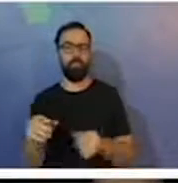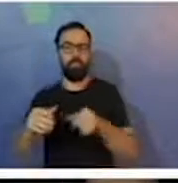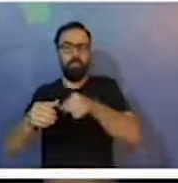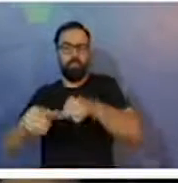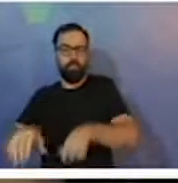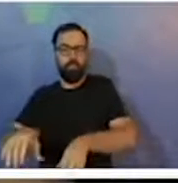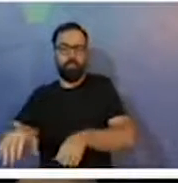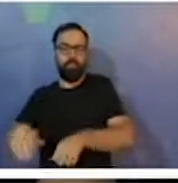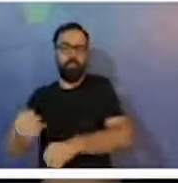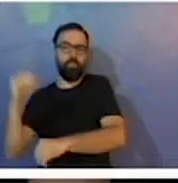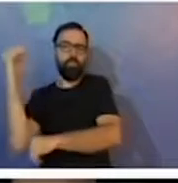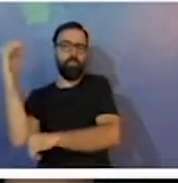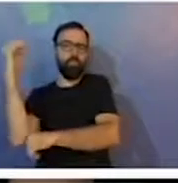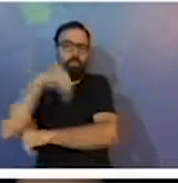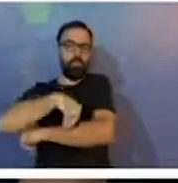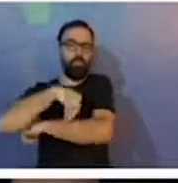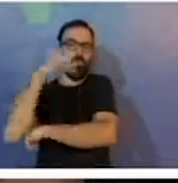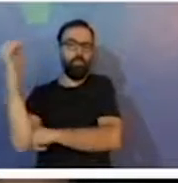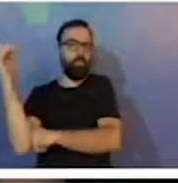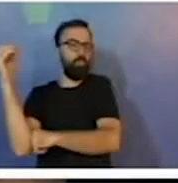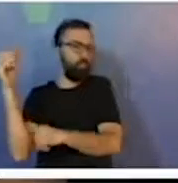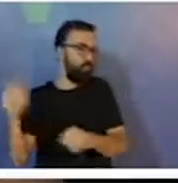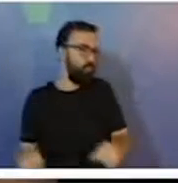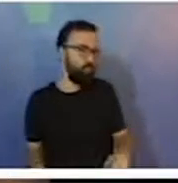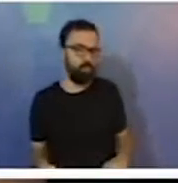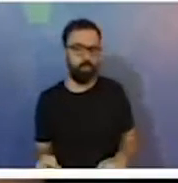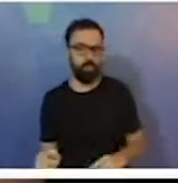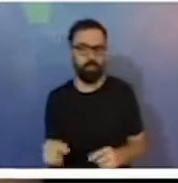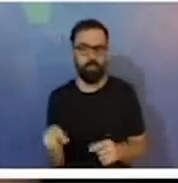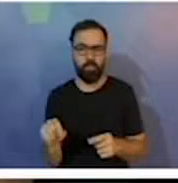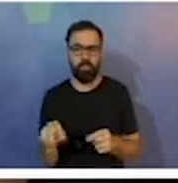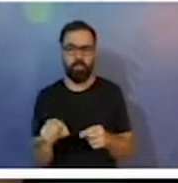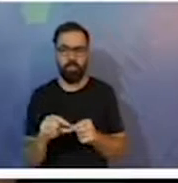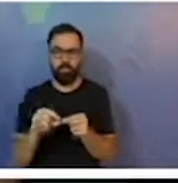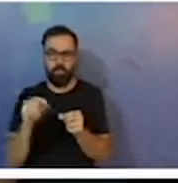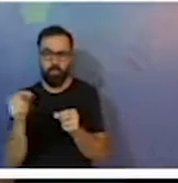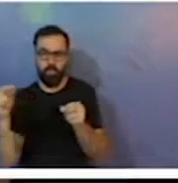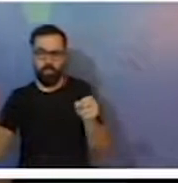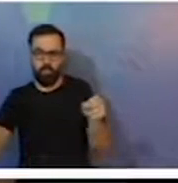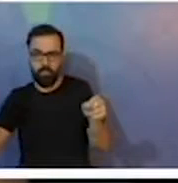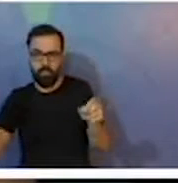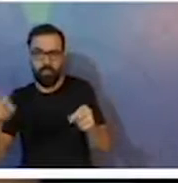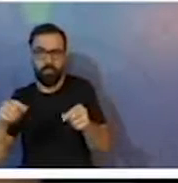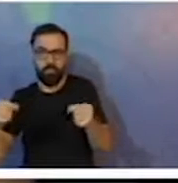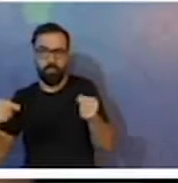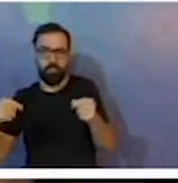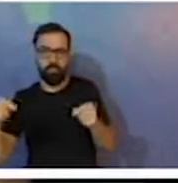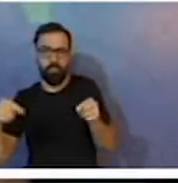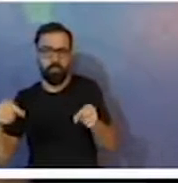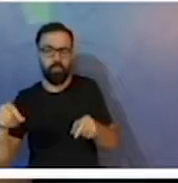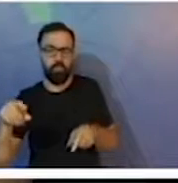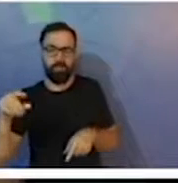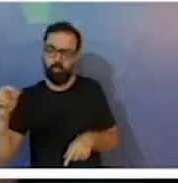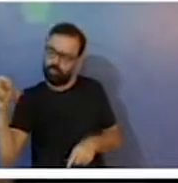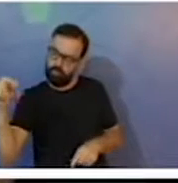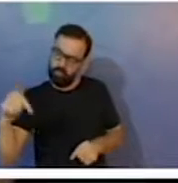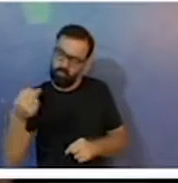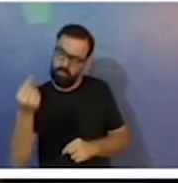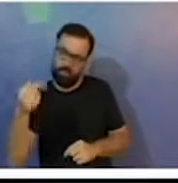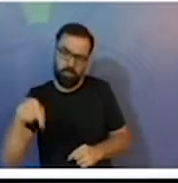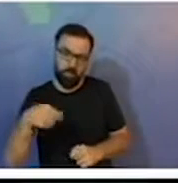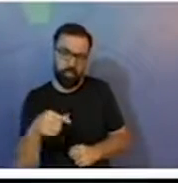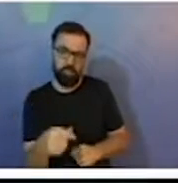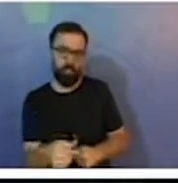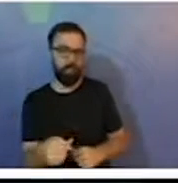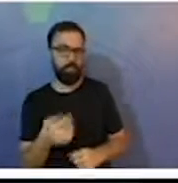Tá certo material dois ovos uma agulha 40 cm de Arame flexível dois botões